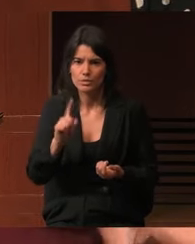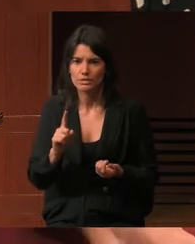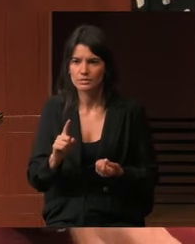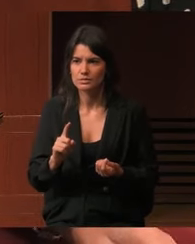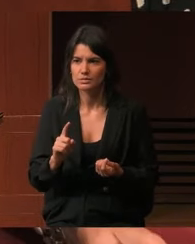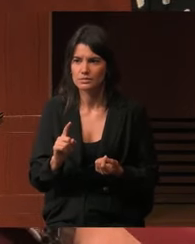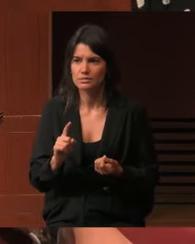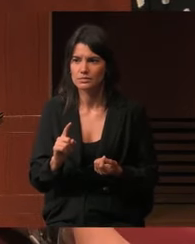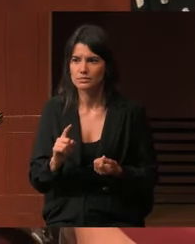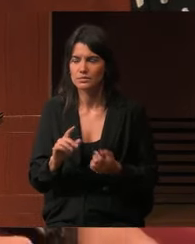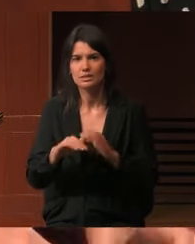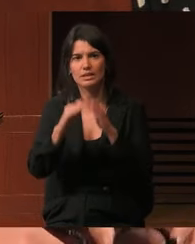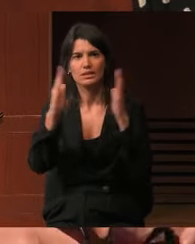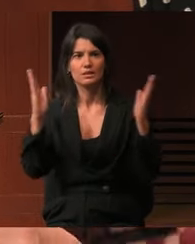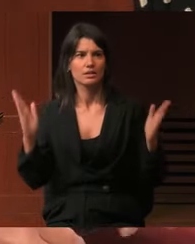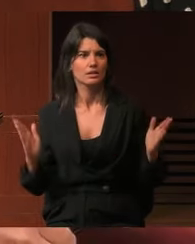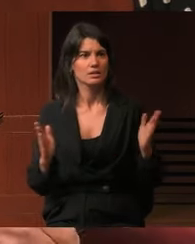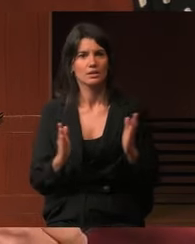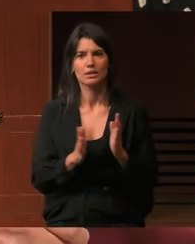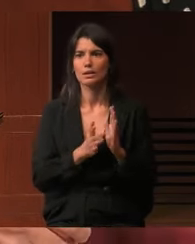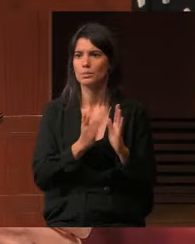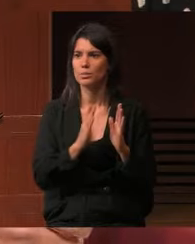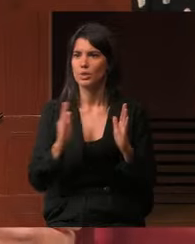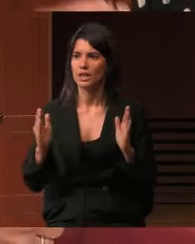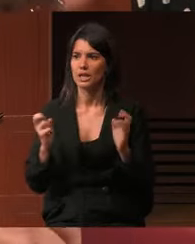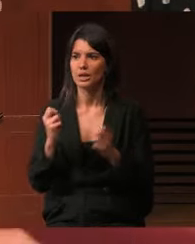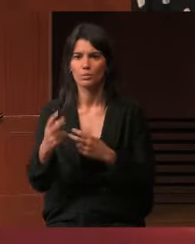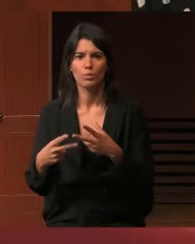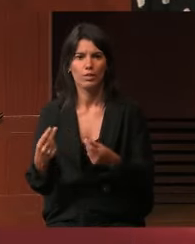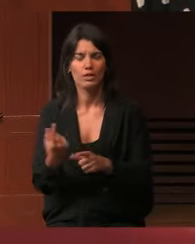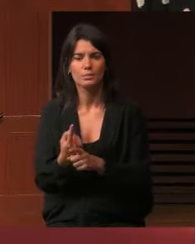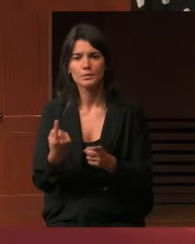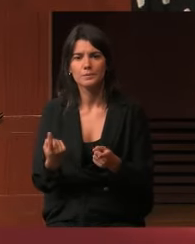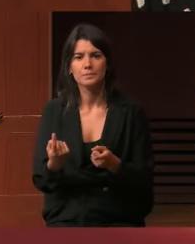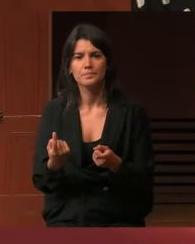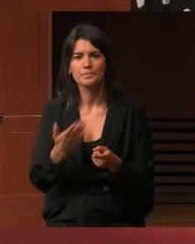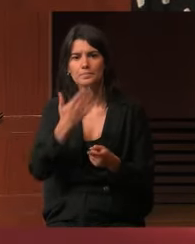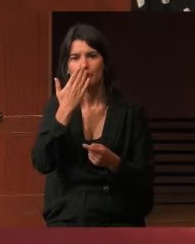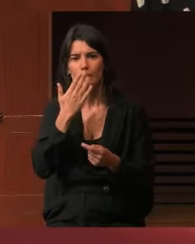o objeto de biblioteca contemporâneo, talvez porque o espectro